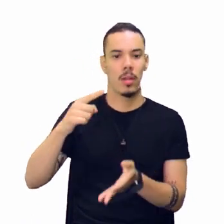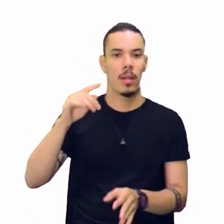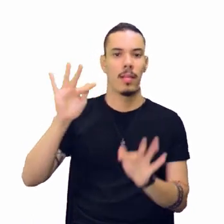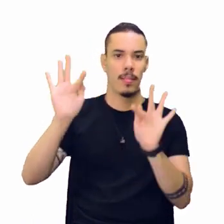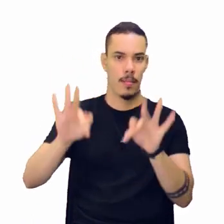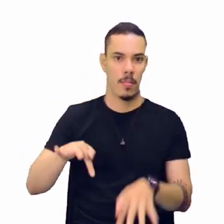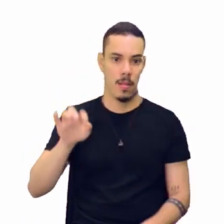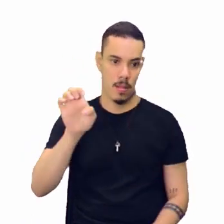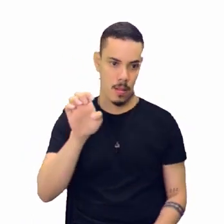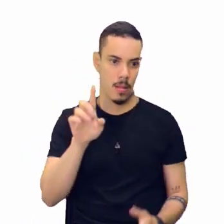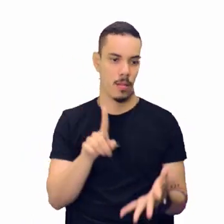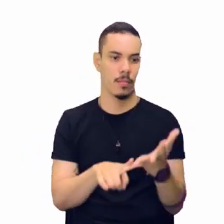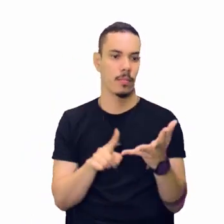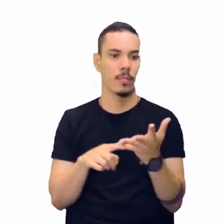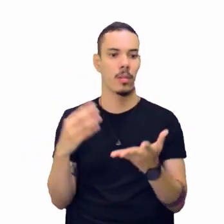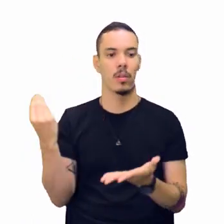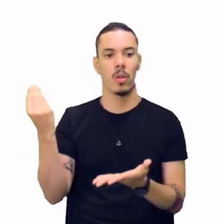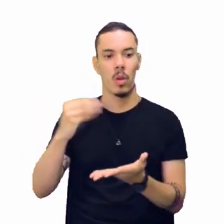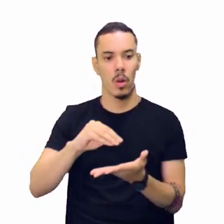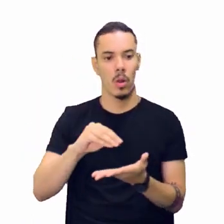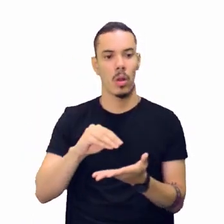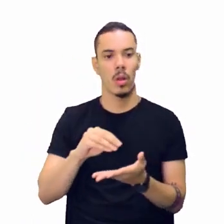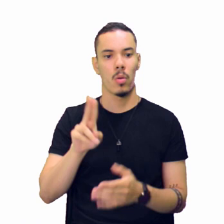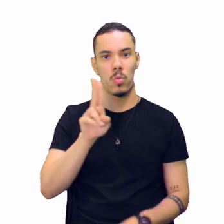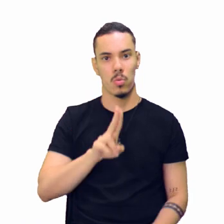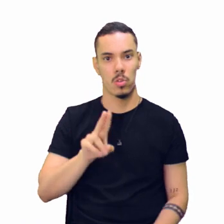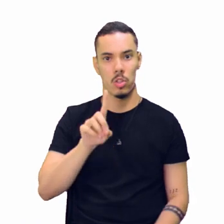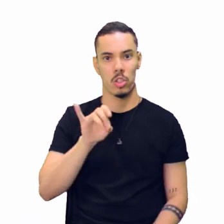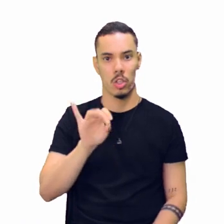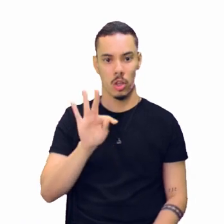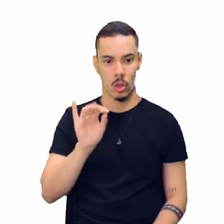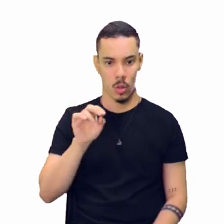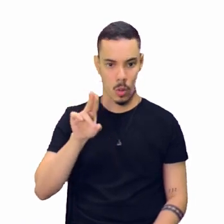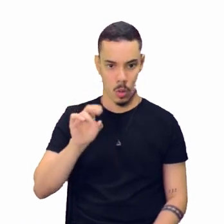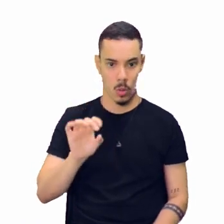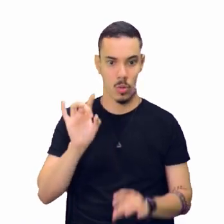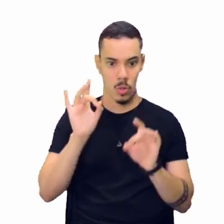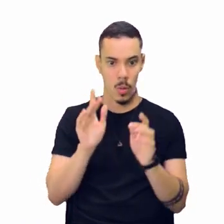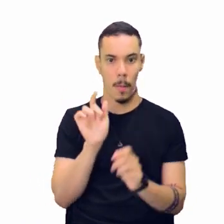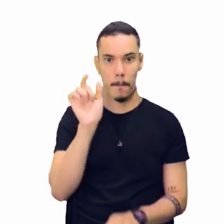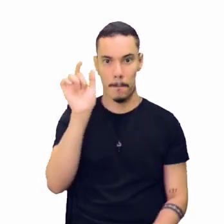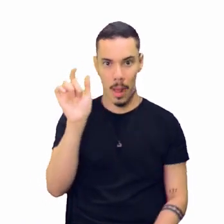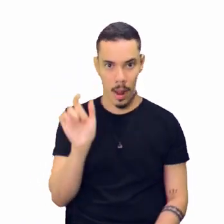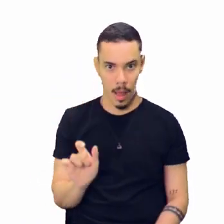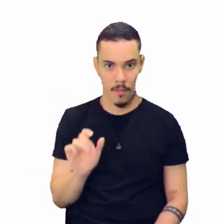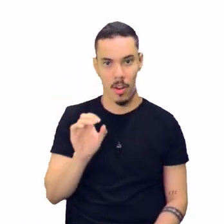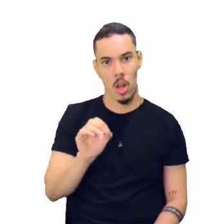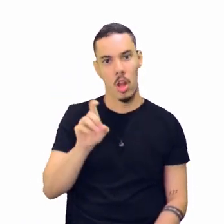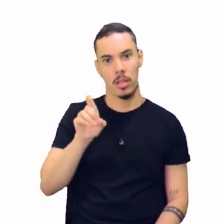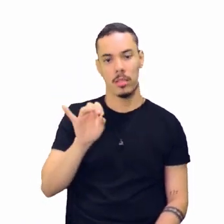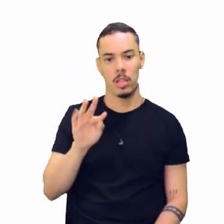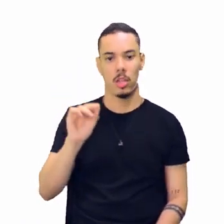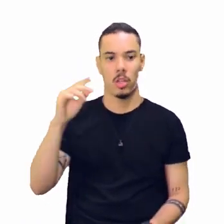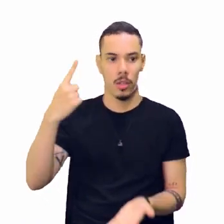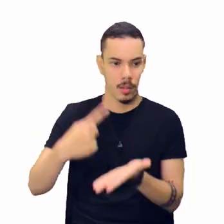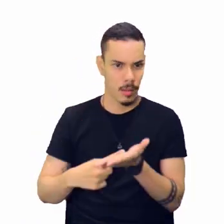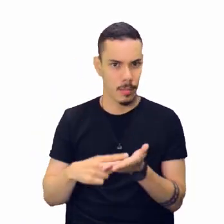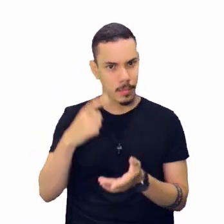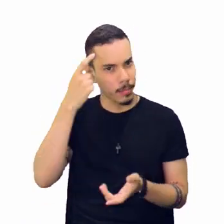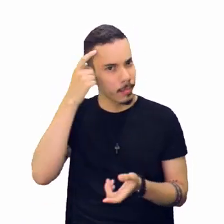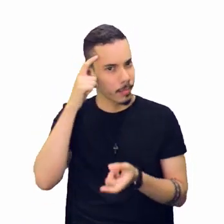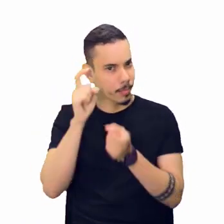em E. Acentua-se os ditongos abertos nas palavras oxítonas. Pense aí, olha aí o tico e